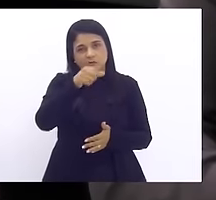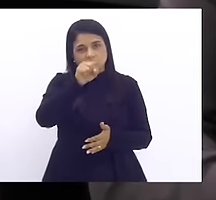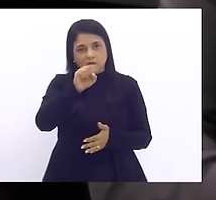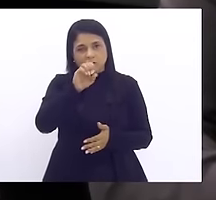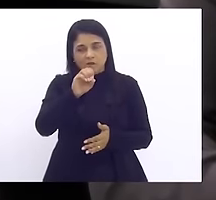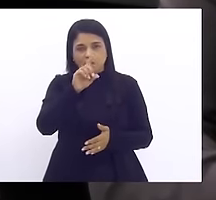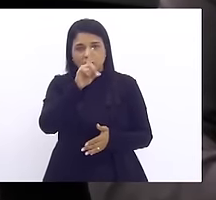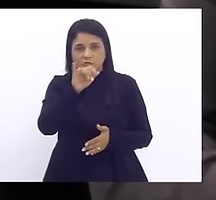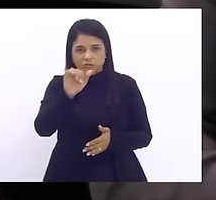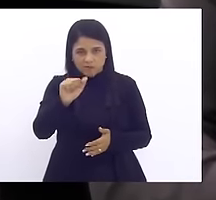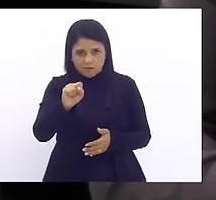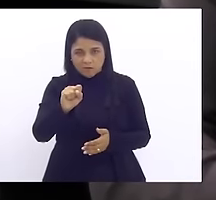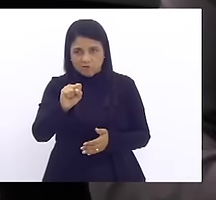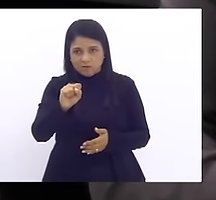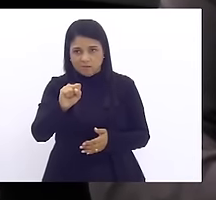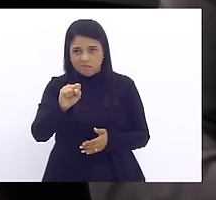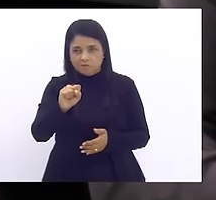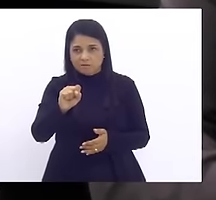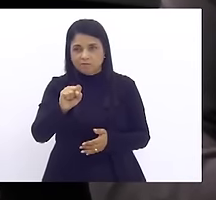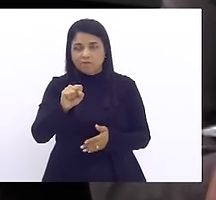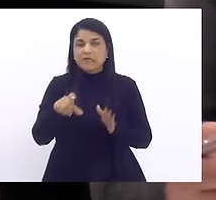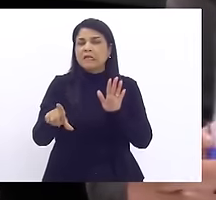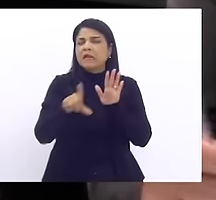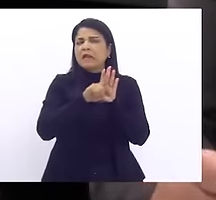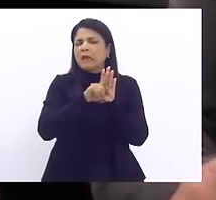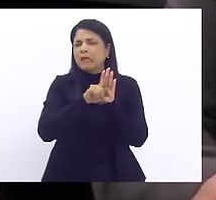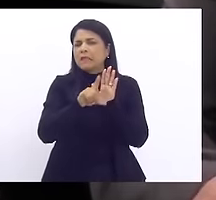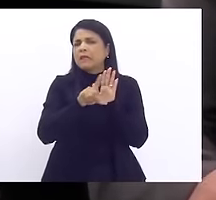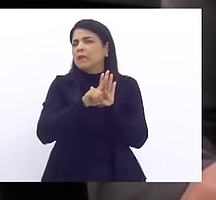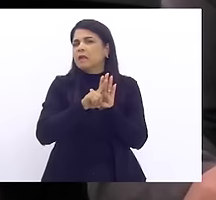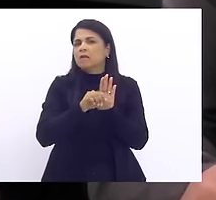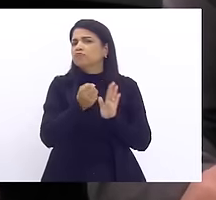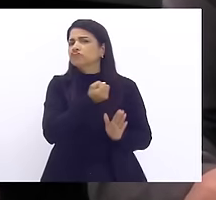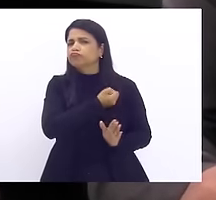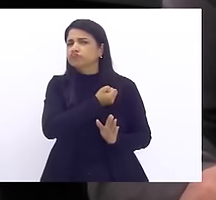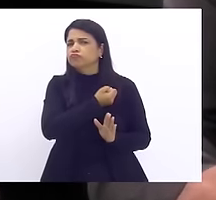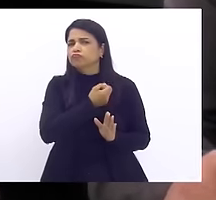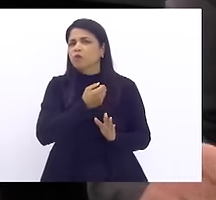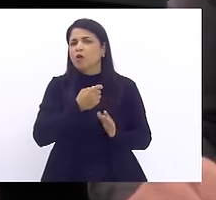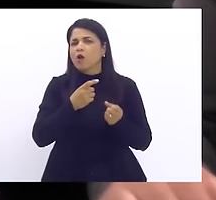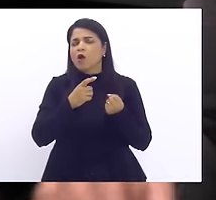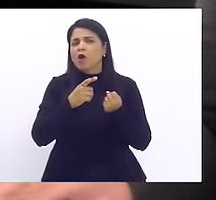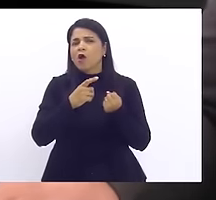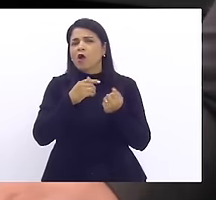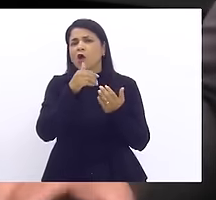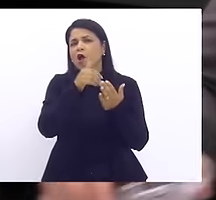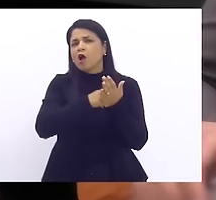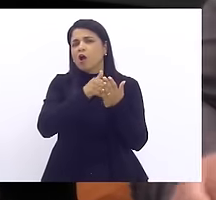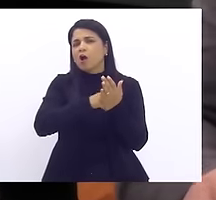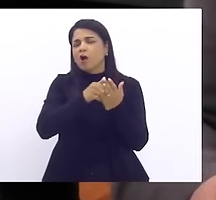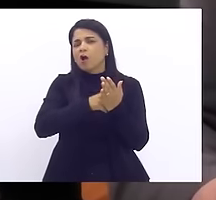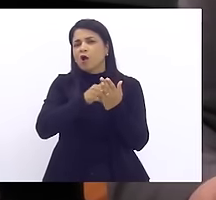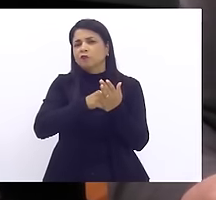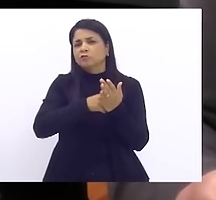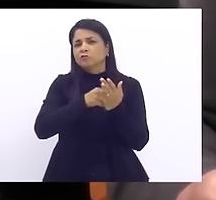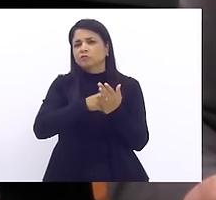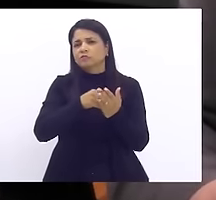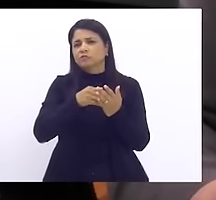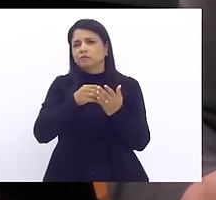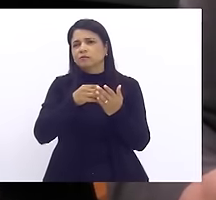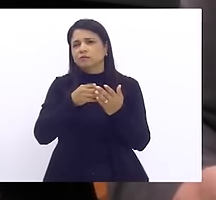em qualquer circunstância Se não me engano é o código de trânsito brasileiro se não for é a lei